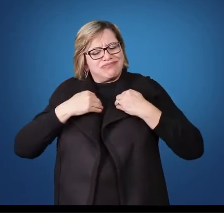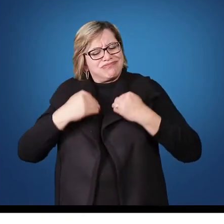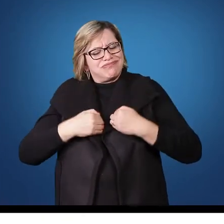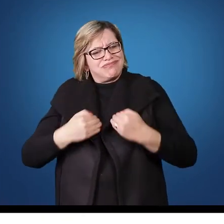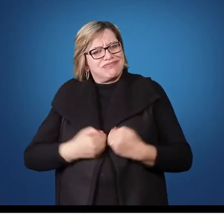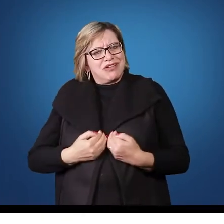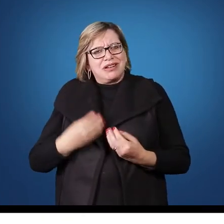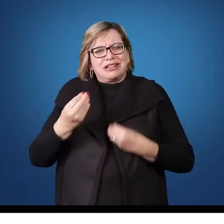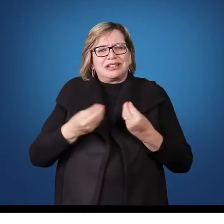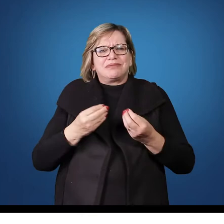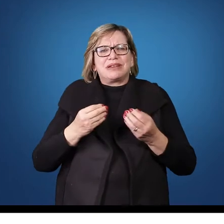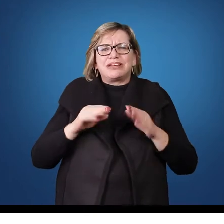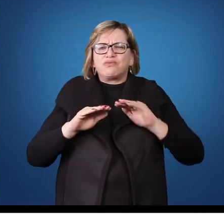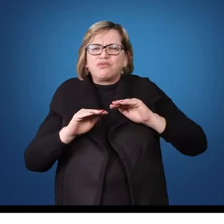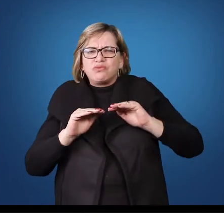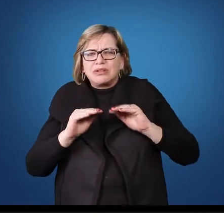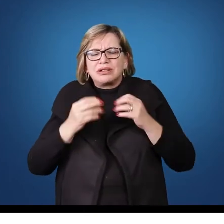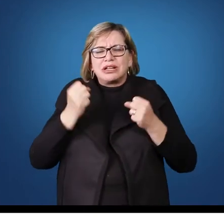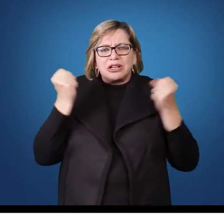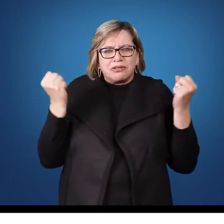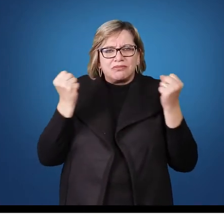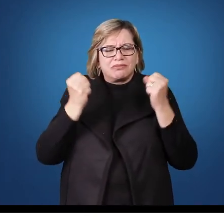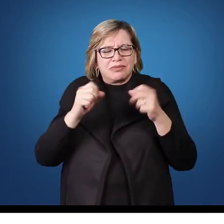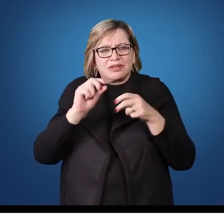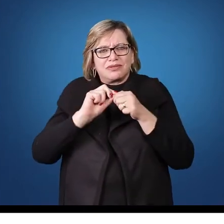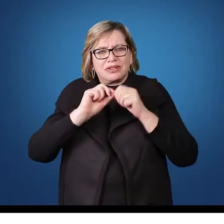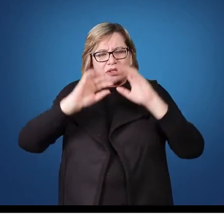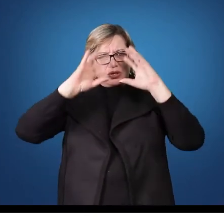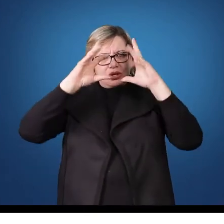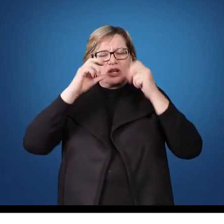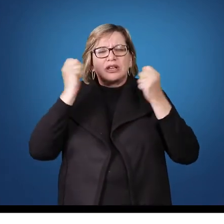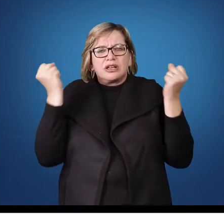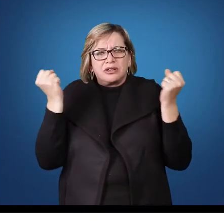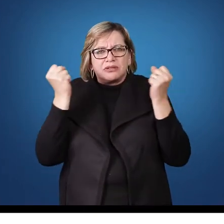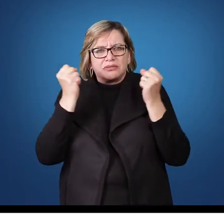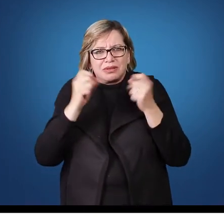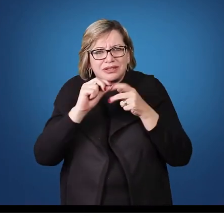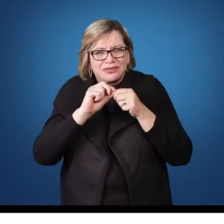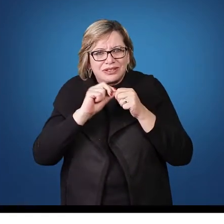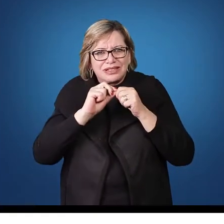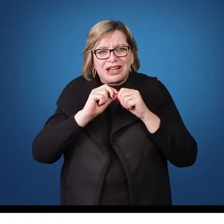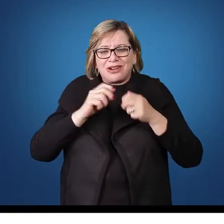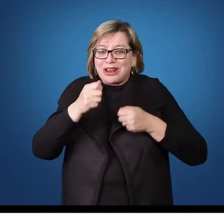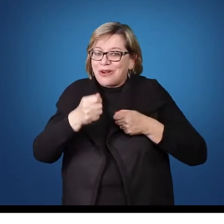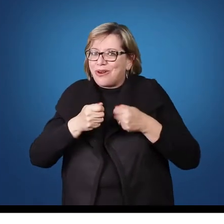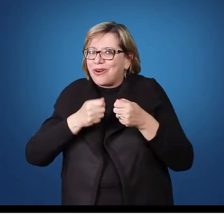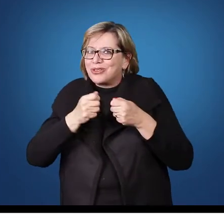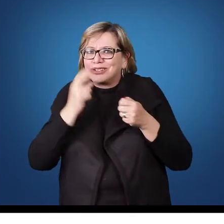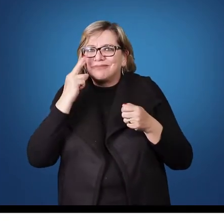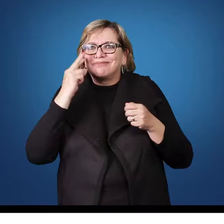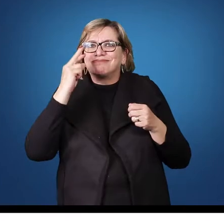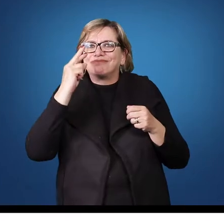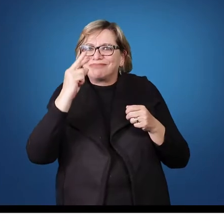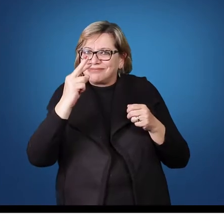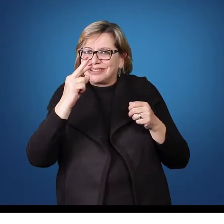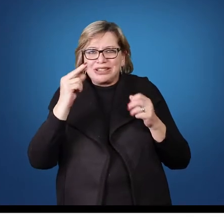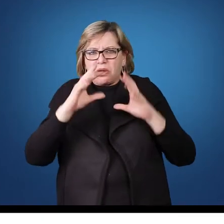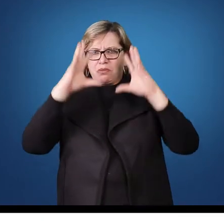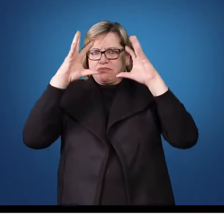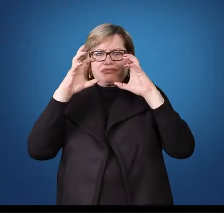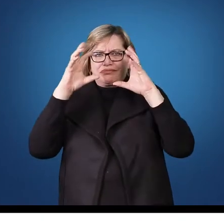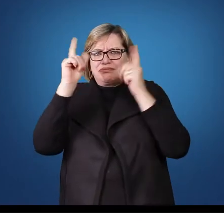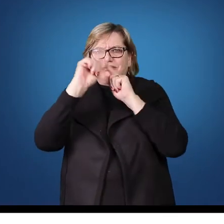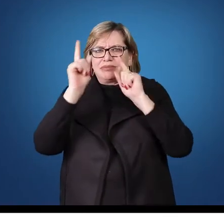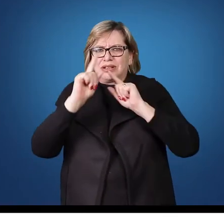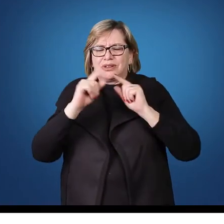corporal, uma posição de equilíbrio onde ela consiga manter o toque, a gente já pode fazer com que ela dê um toquinho de controle para começar, para não fazer mais a apreensão da bola,